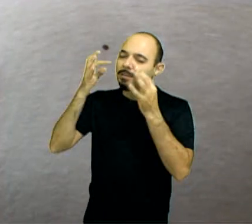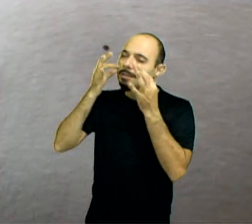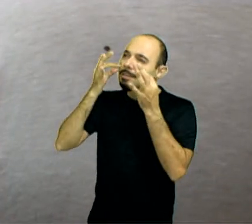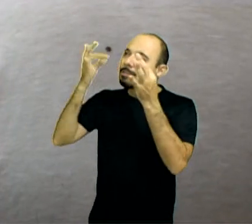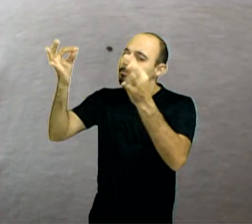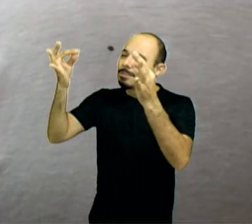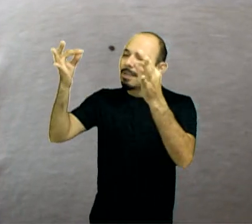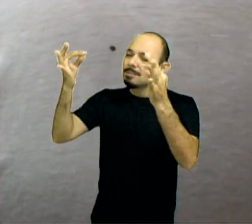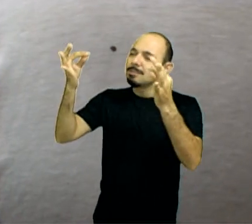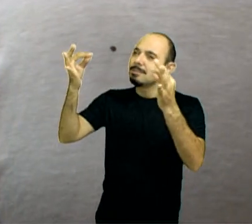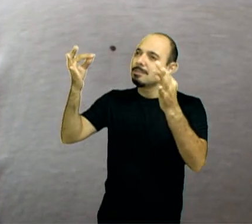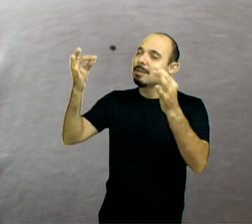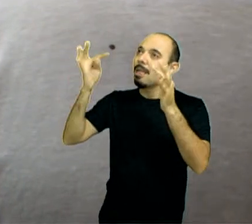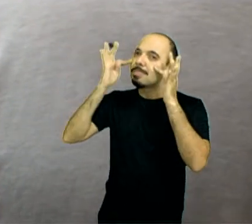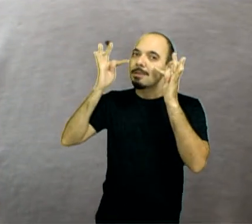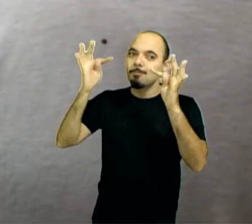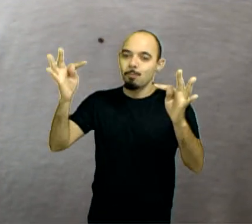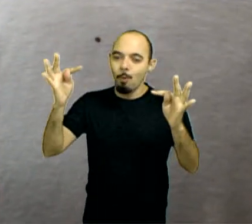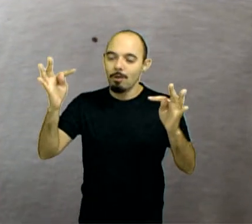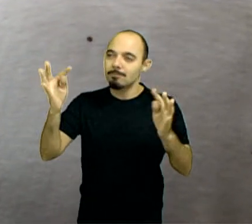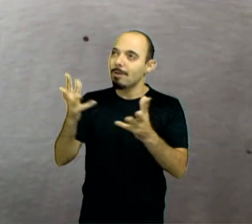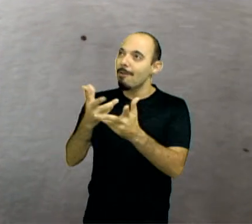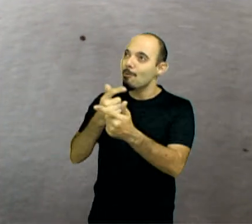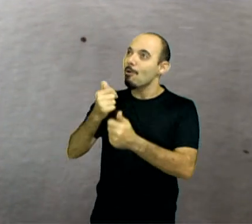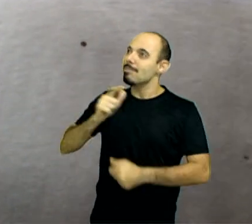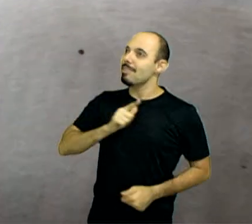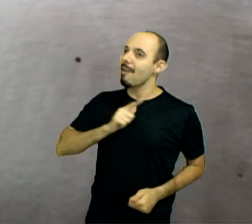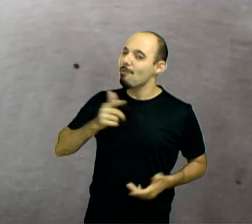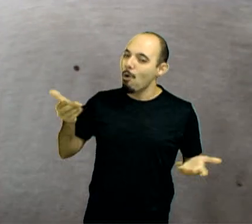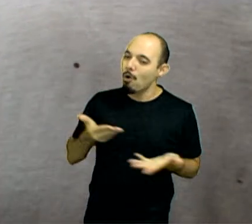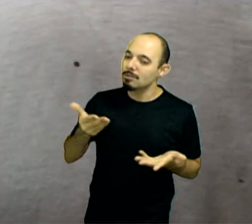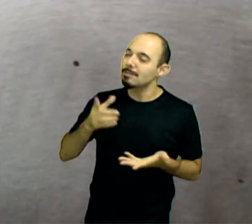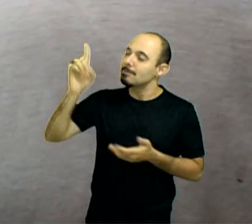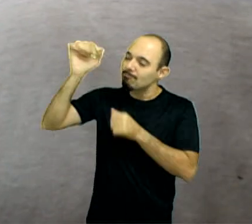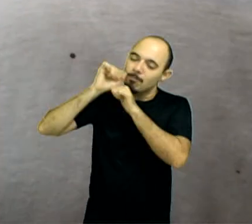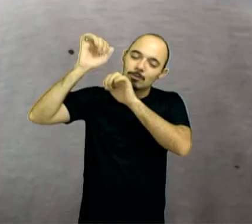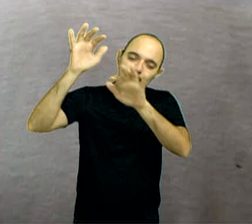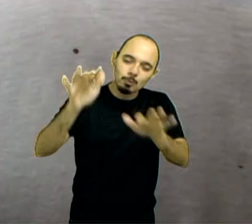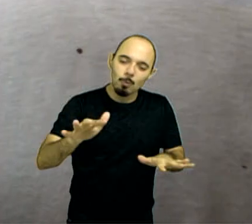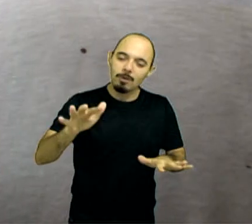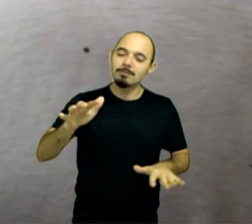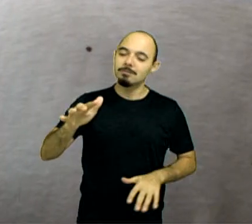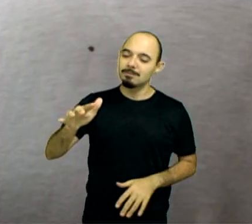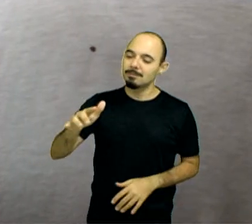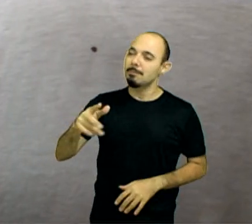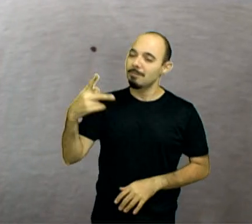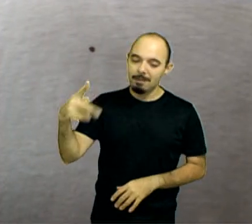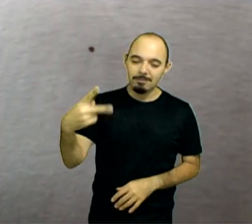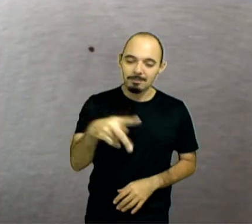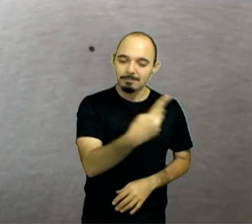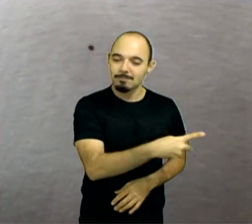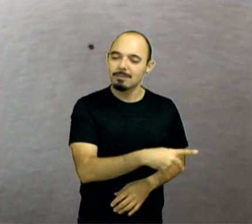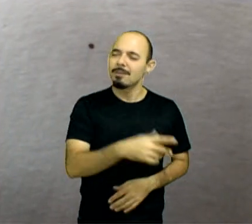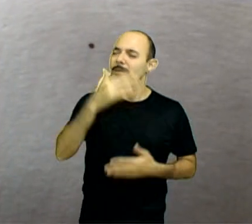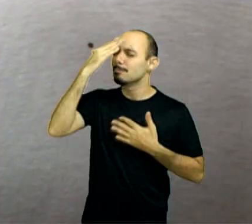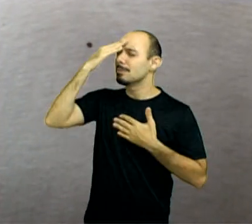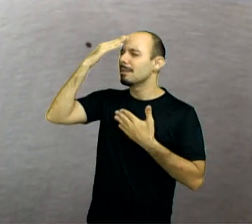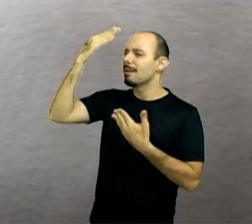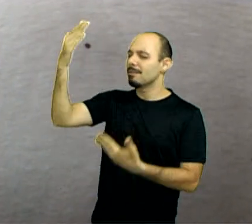maravilhosos, Pai. Agora, Senhor, que a Tua bênção esteja sobre cada vida. Muito obrigado,